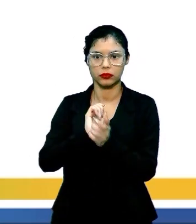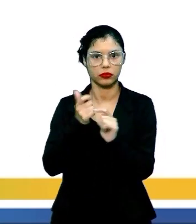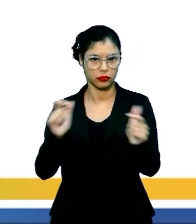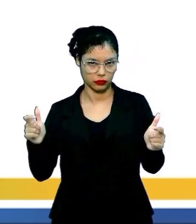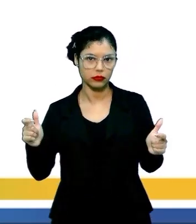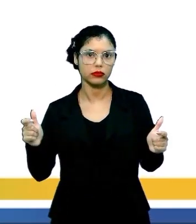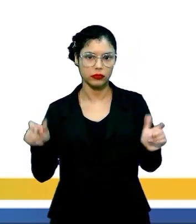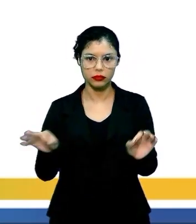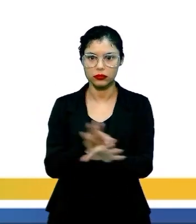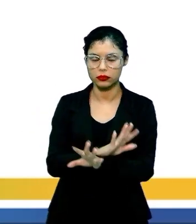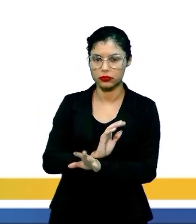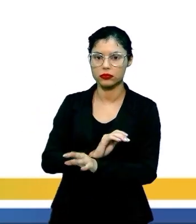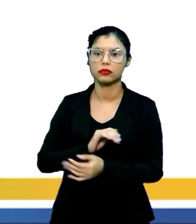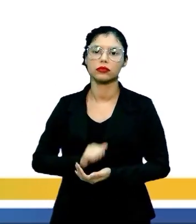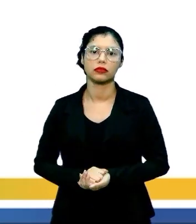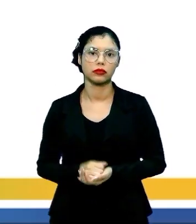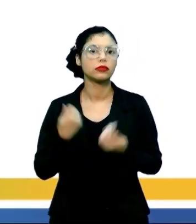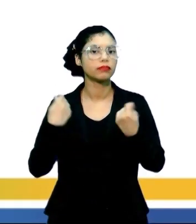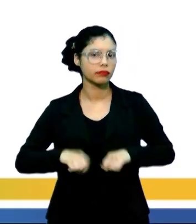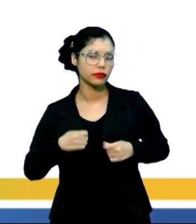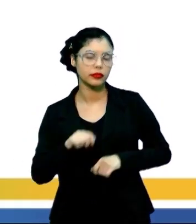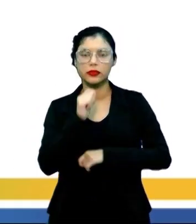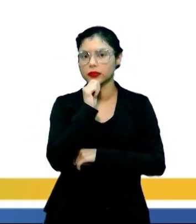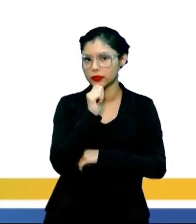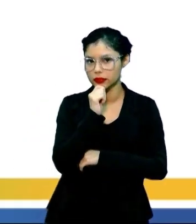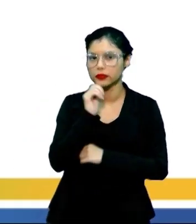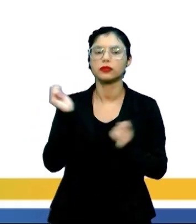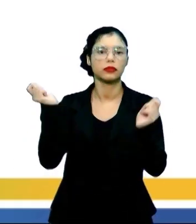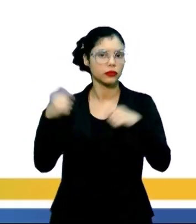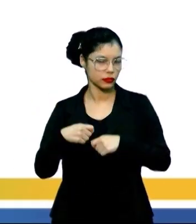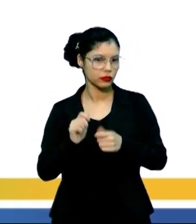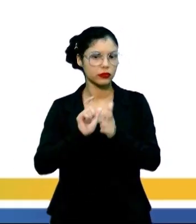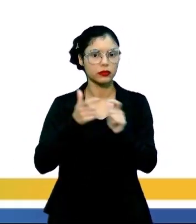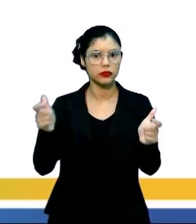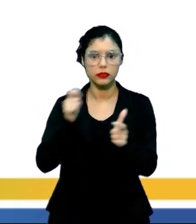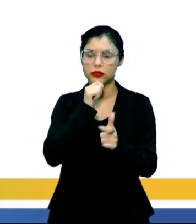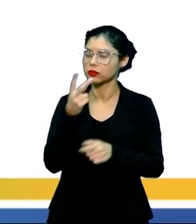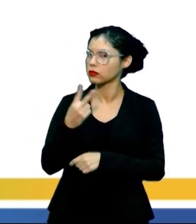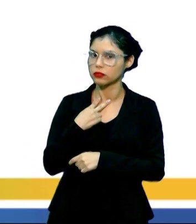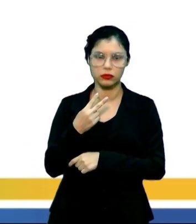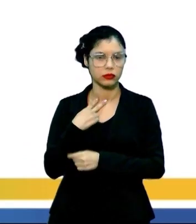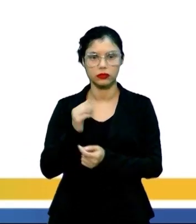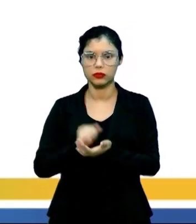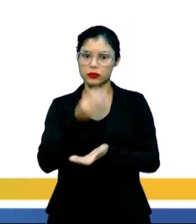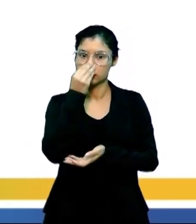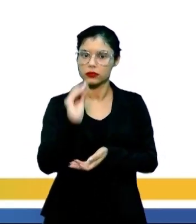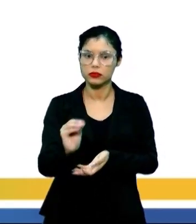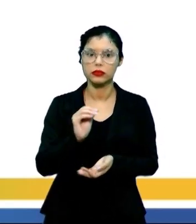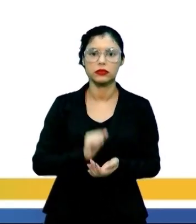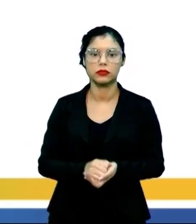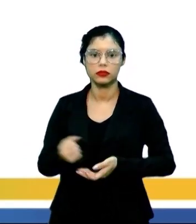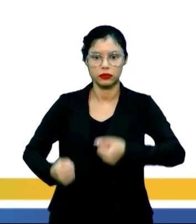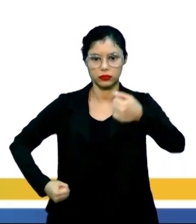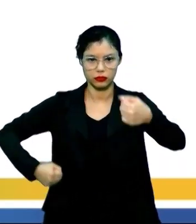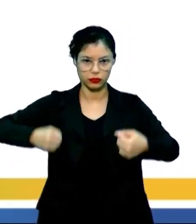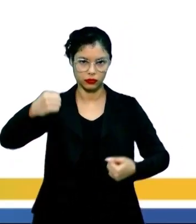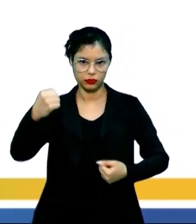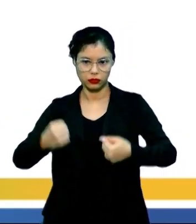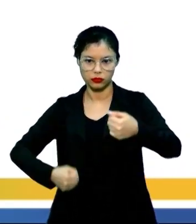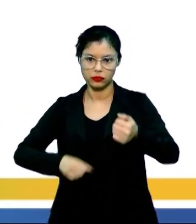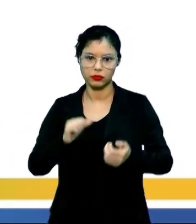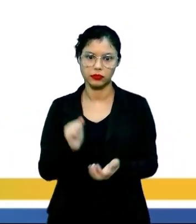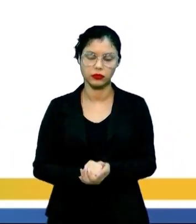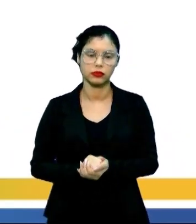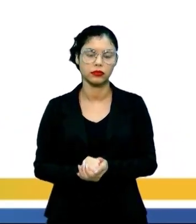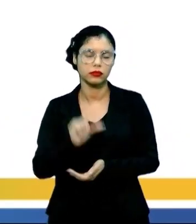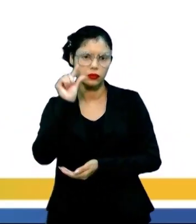dimensões ela acabam sendo necessárias, Pois essas dimensões elas não podem ser desprezadas. Um caminhão em relação a